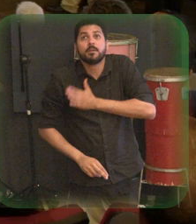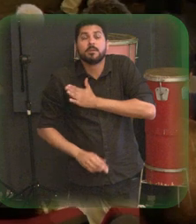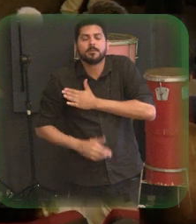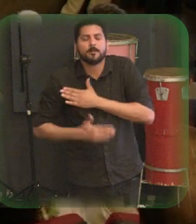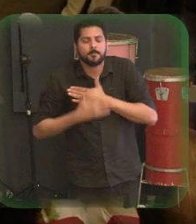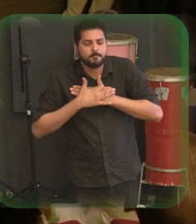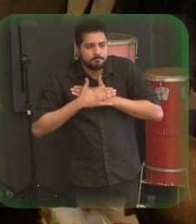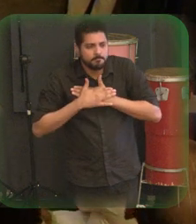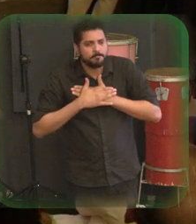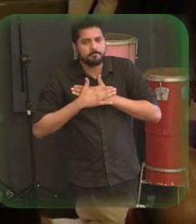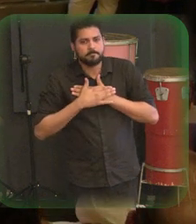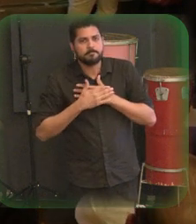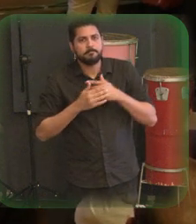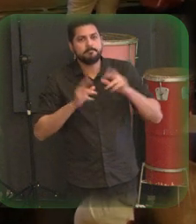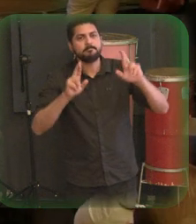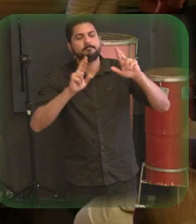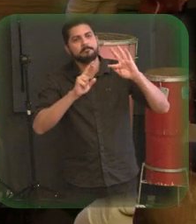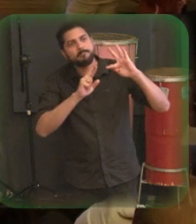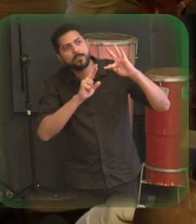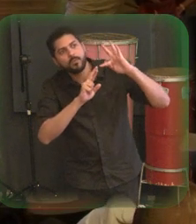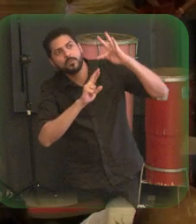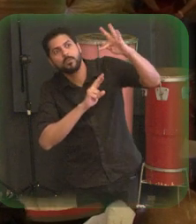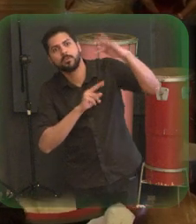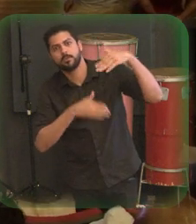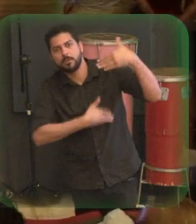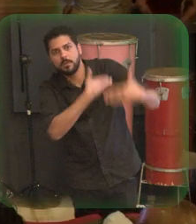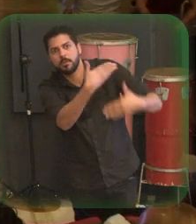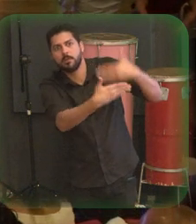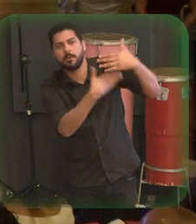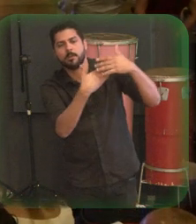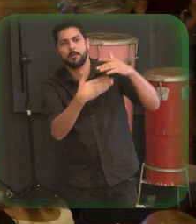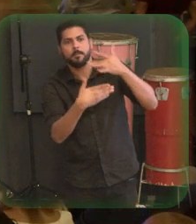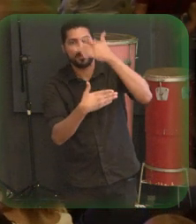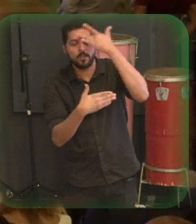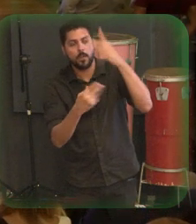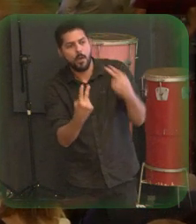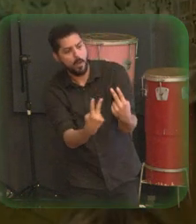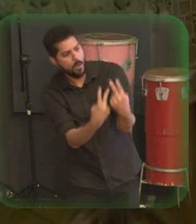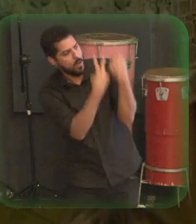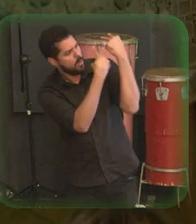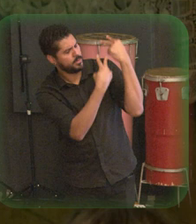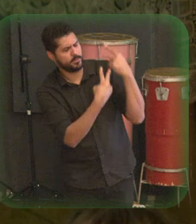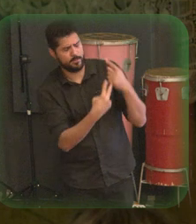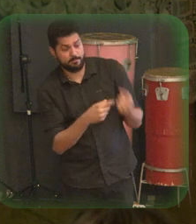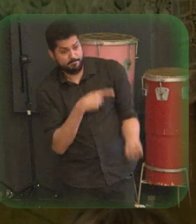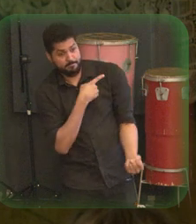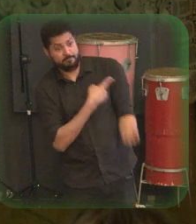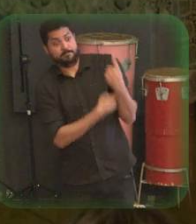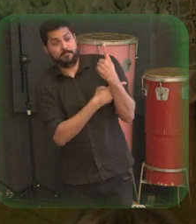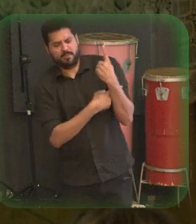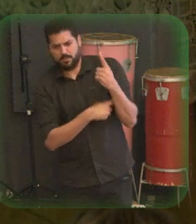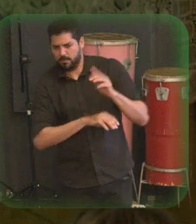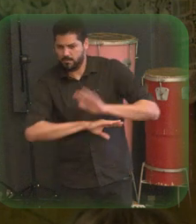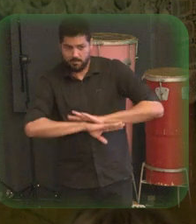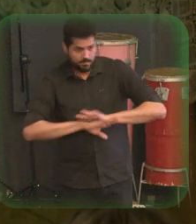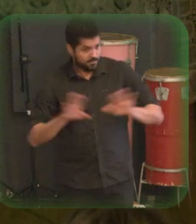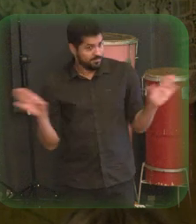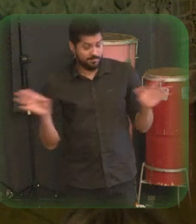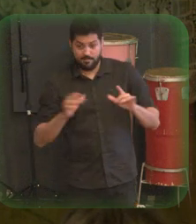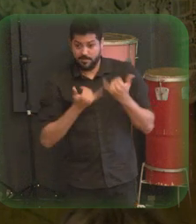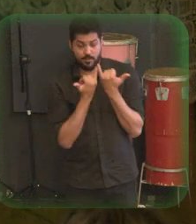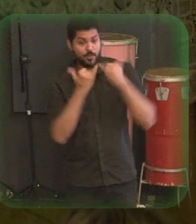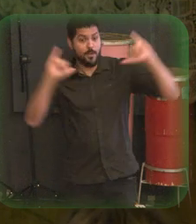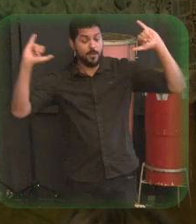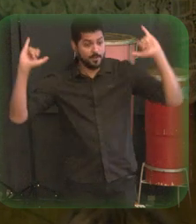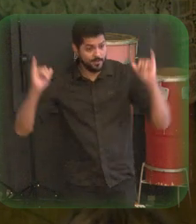pelos aqueles que virão depois de mim, como uma pessoa estranhíssima e absurda. Eu espero mesmo, mas eu espero